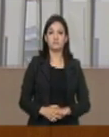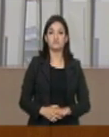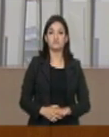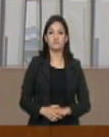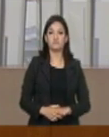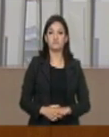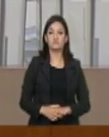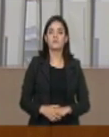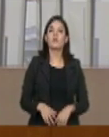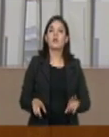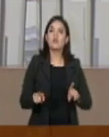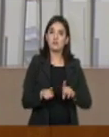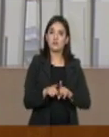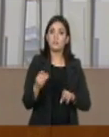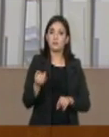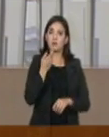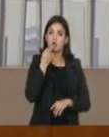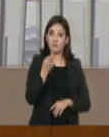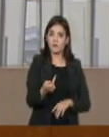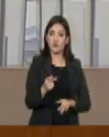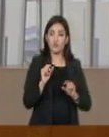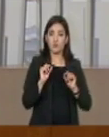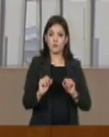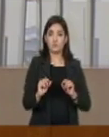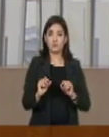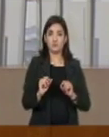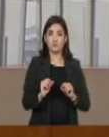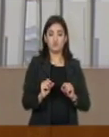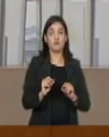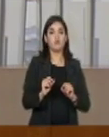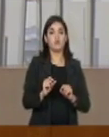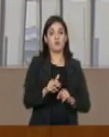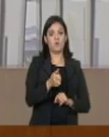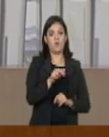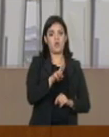Cabe mencionar que também no ARE de repercussão geral, número